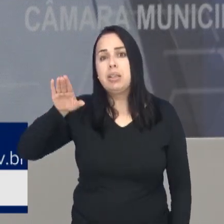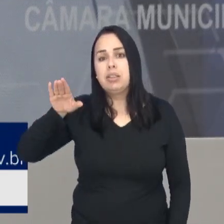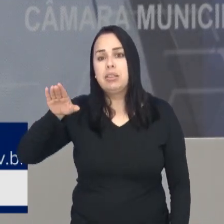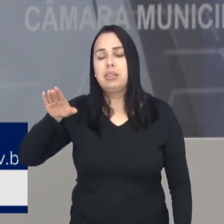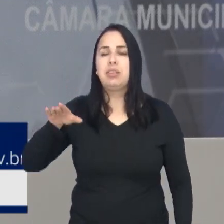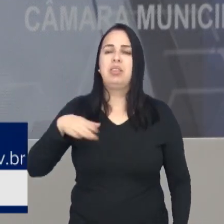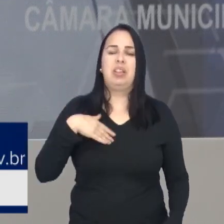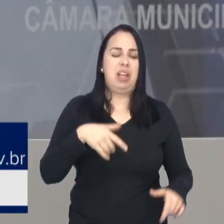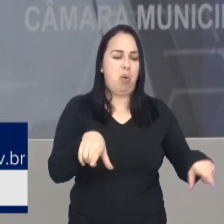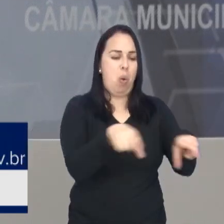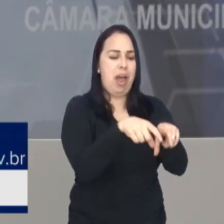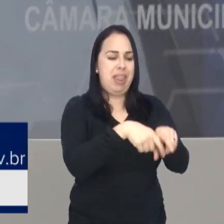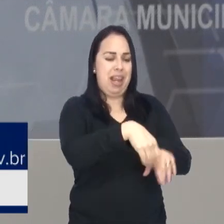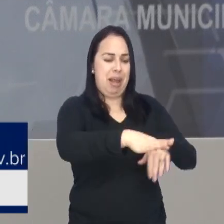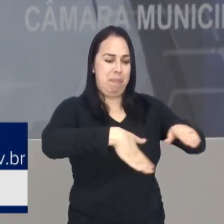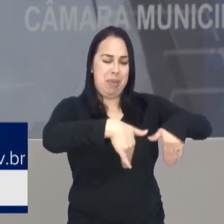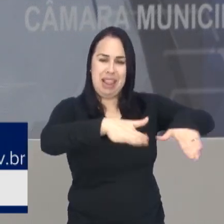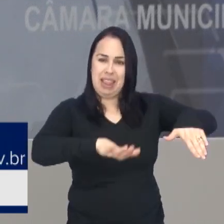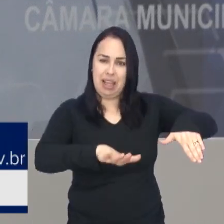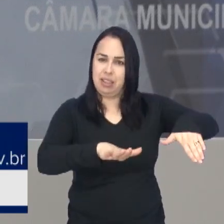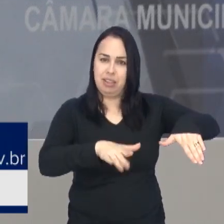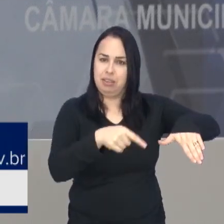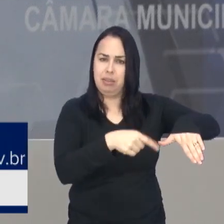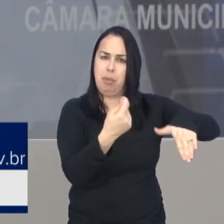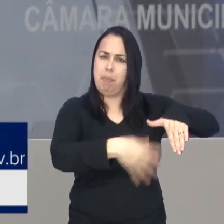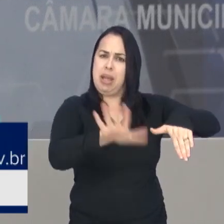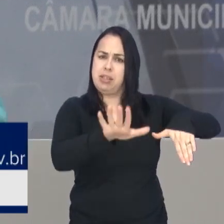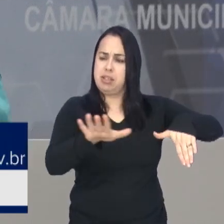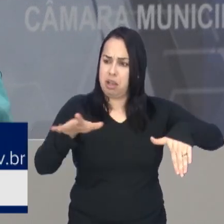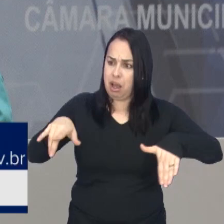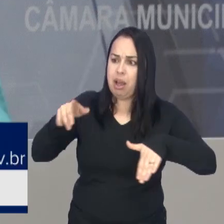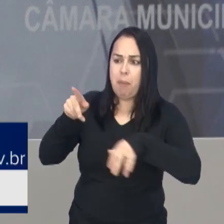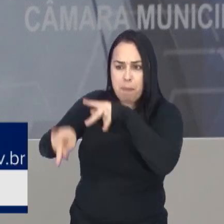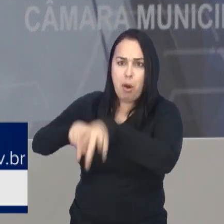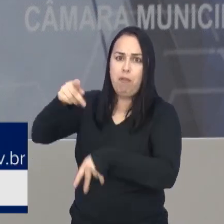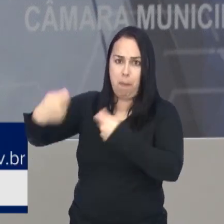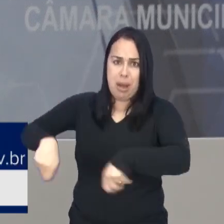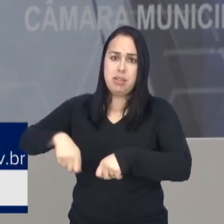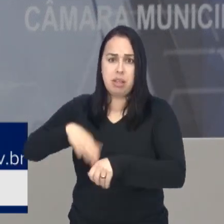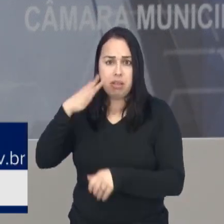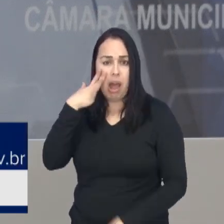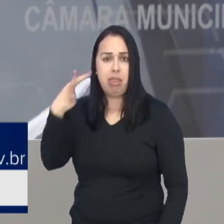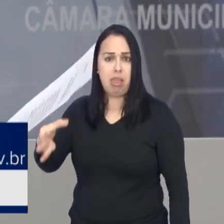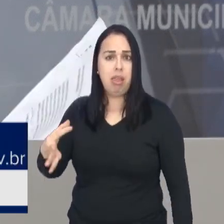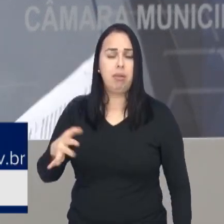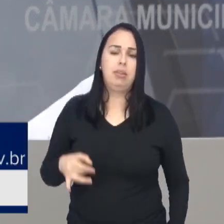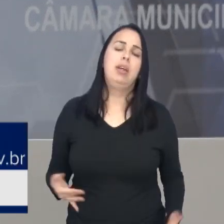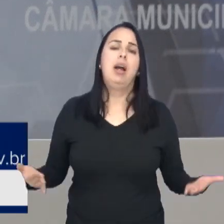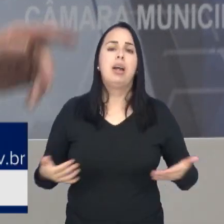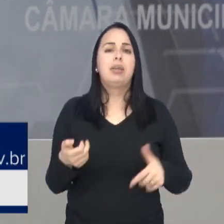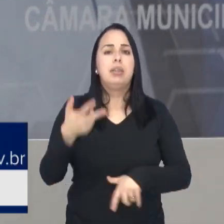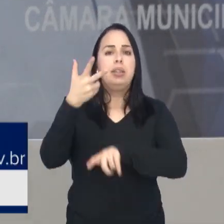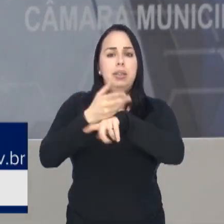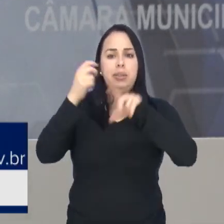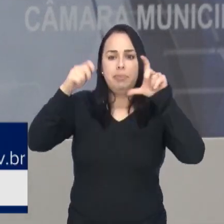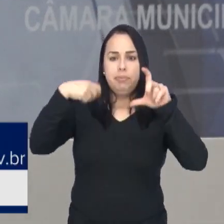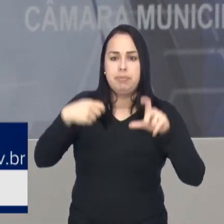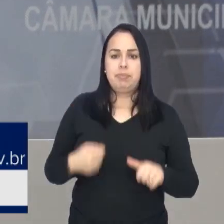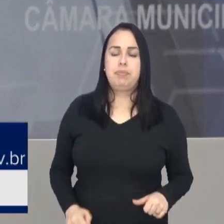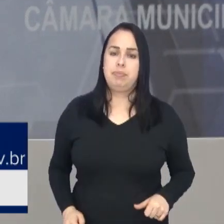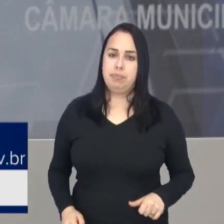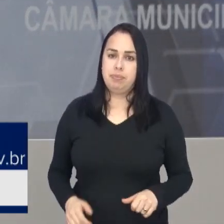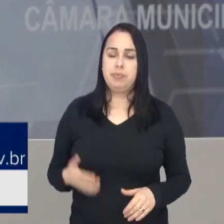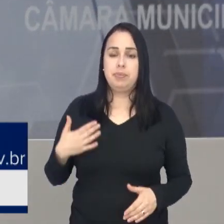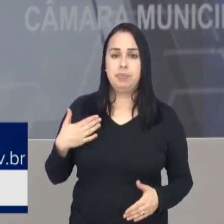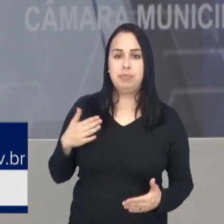quadrinha pintada, quadrinha colorida. Está precisando de muita atenção lá. Por favor, agora, isso daqui é a marginal